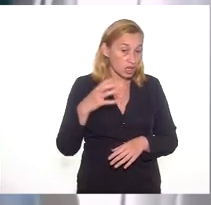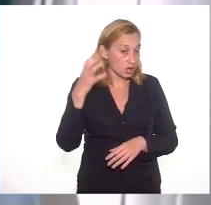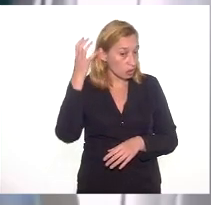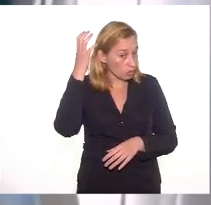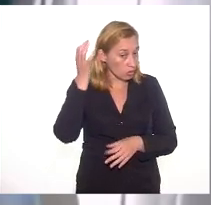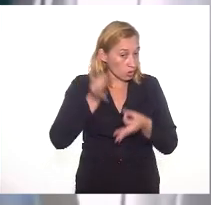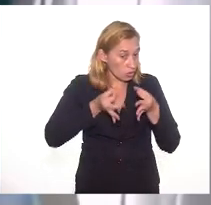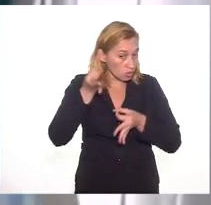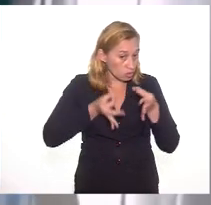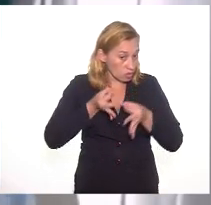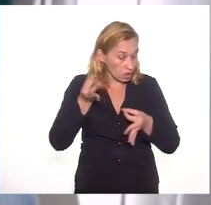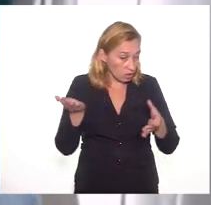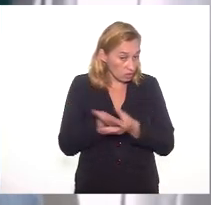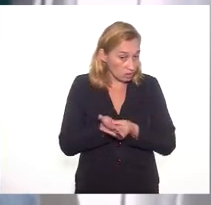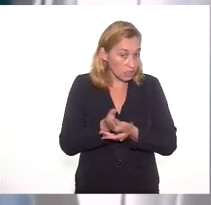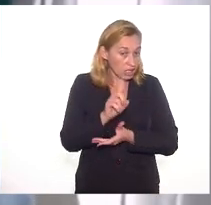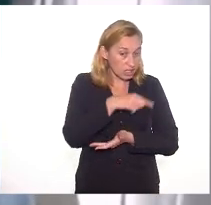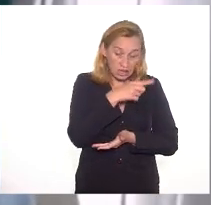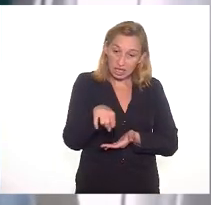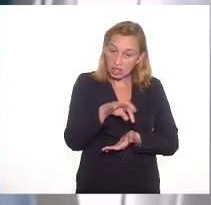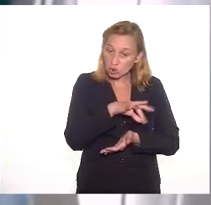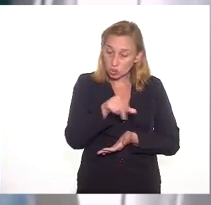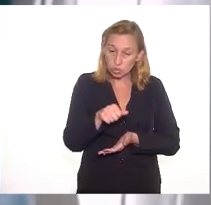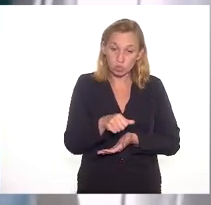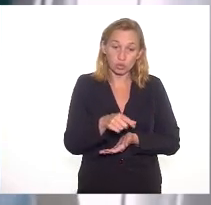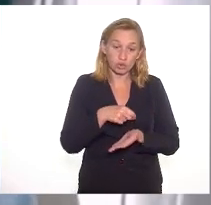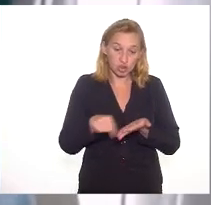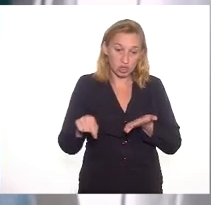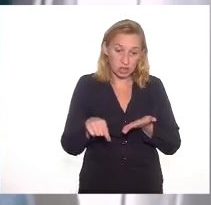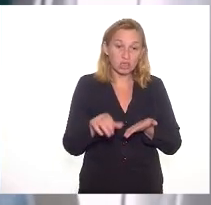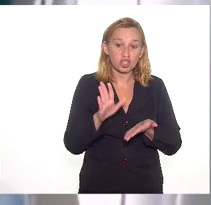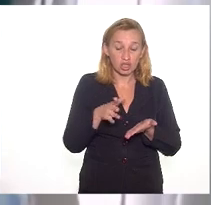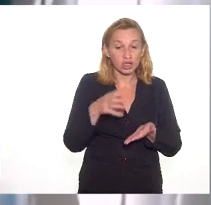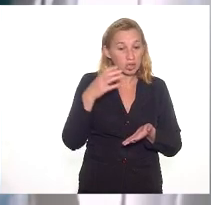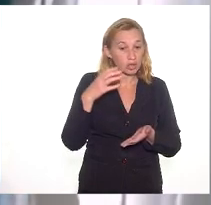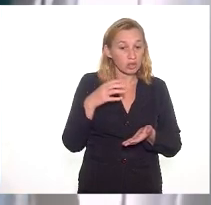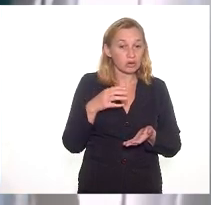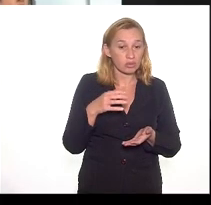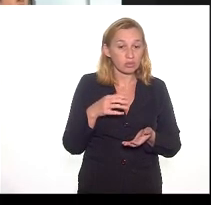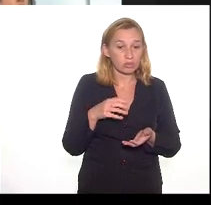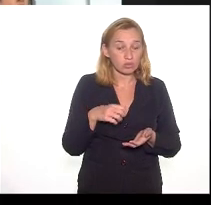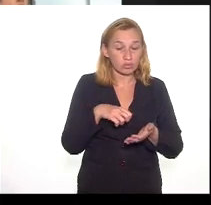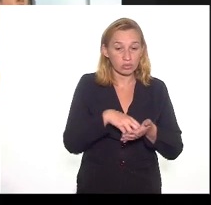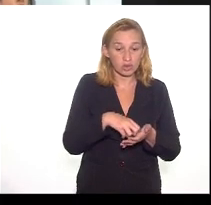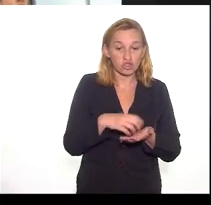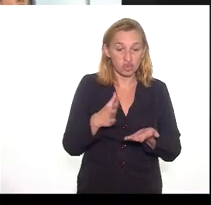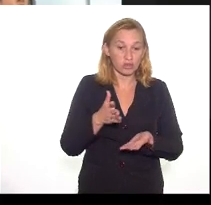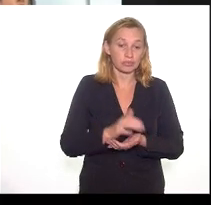sentença condenatória, aí cancela-se de uma vez a inscrição, mas já haveria uma punição imediata, entendeu?